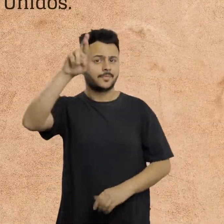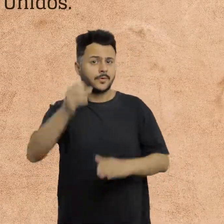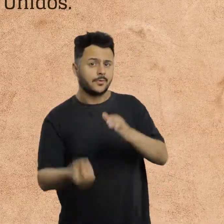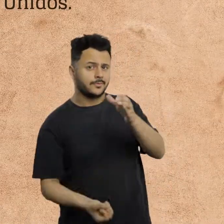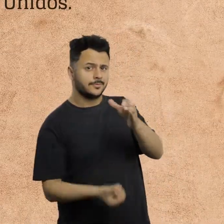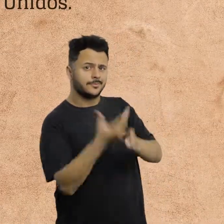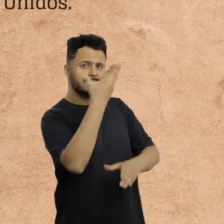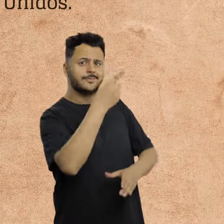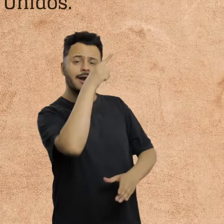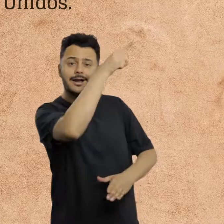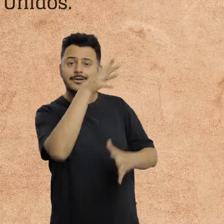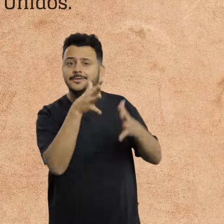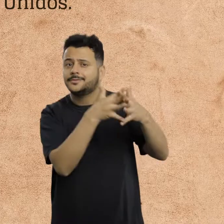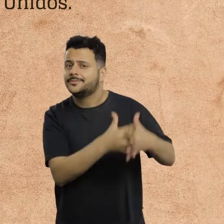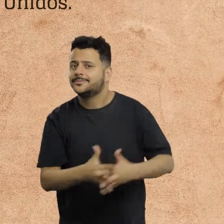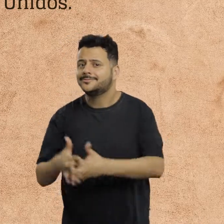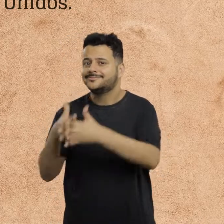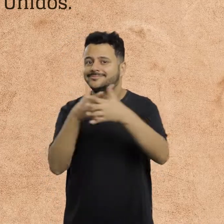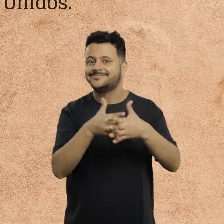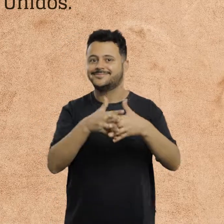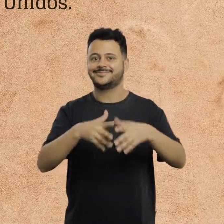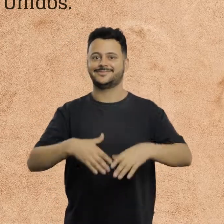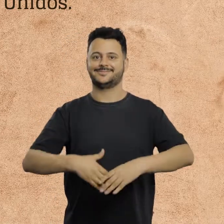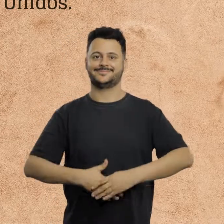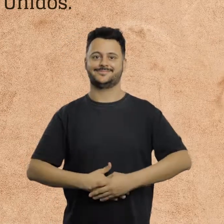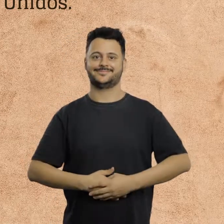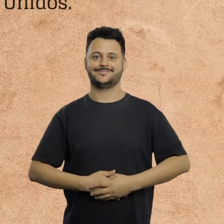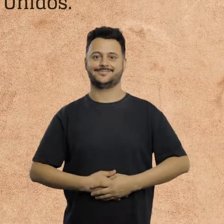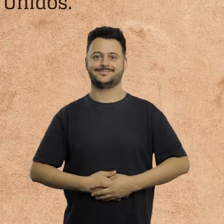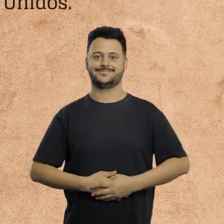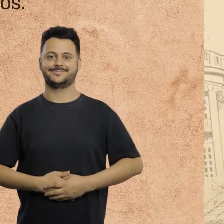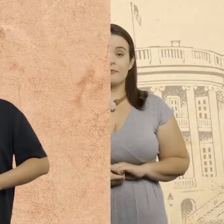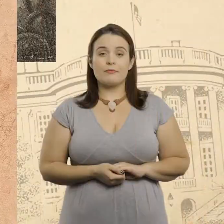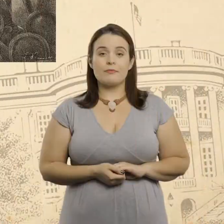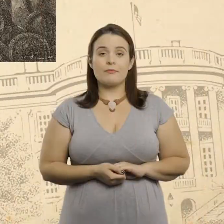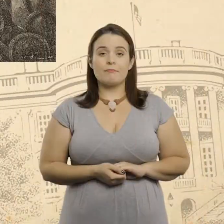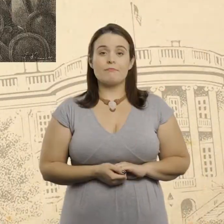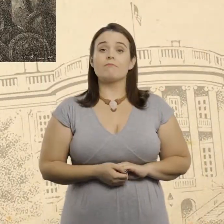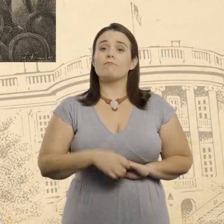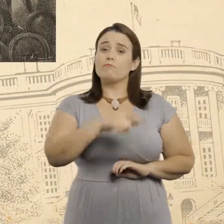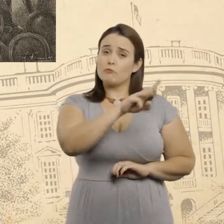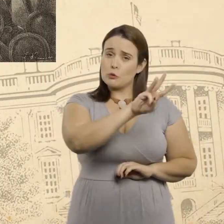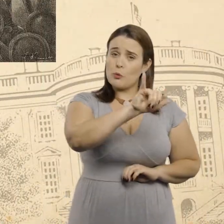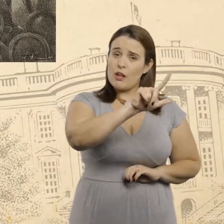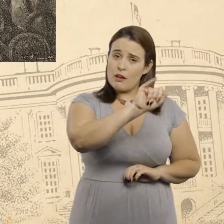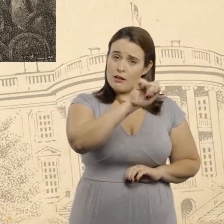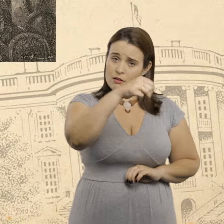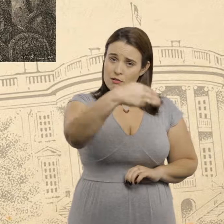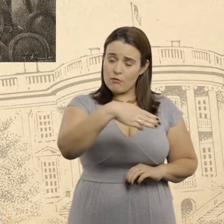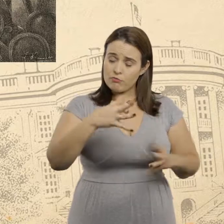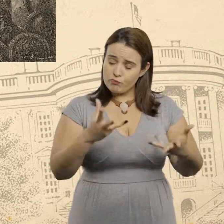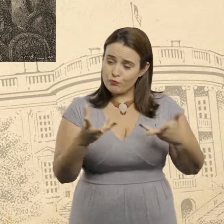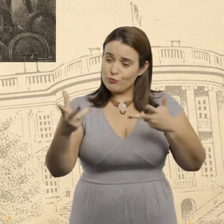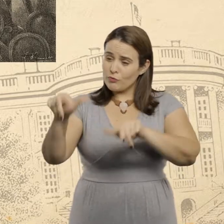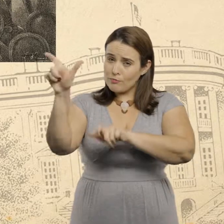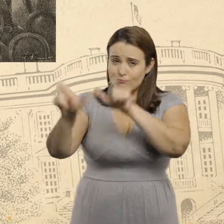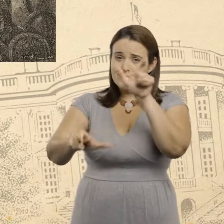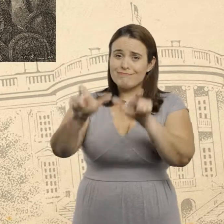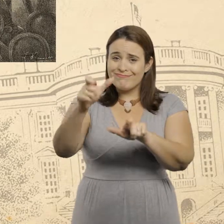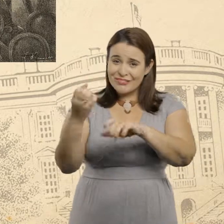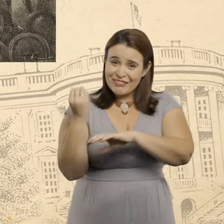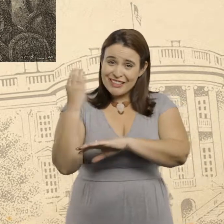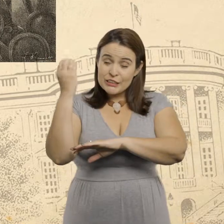que participa de uma religião que começou nos Estados Unidos. William Hitch convidou os outros